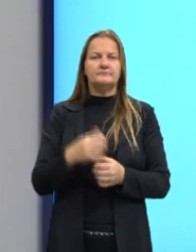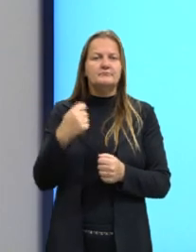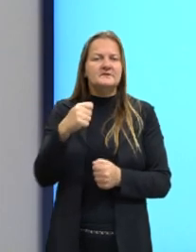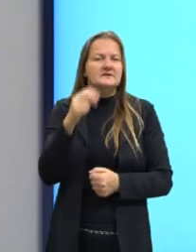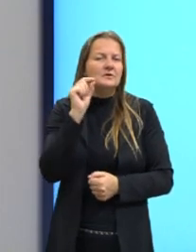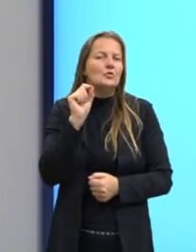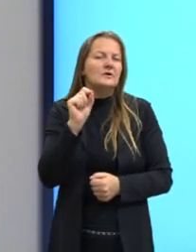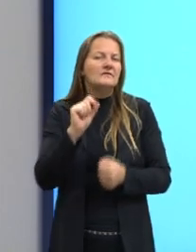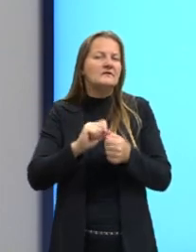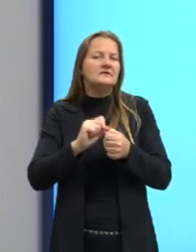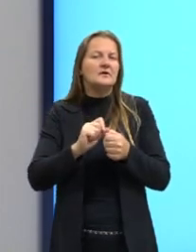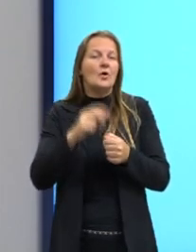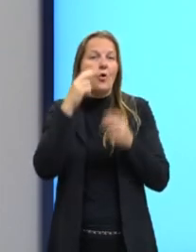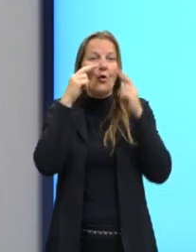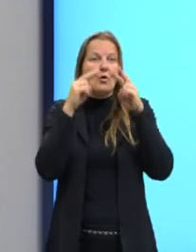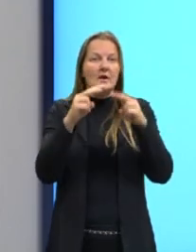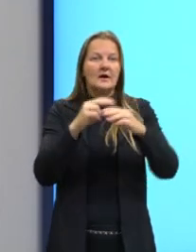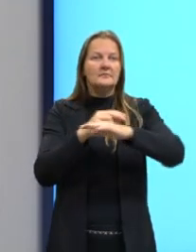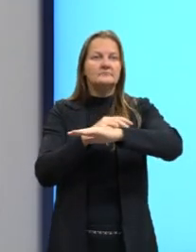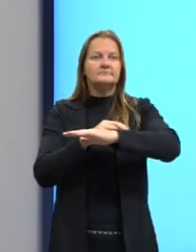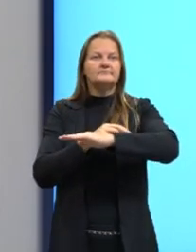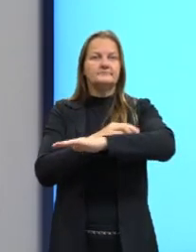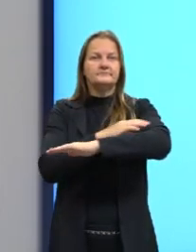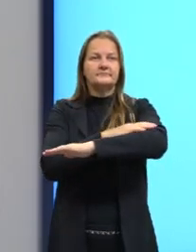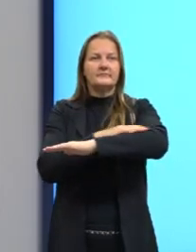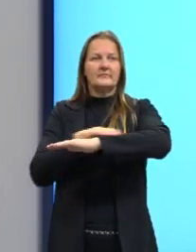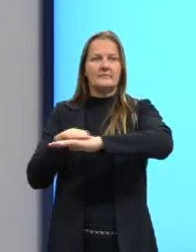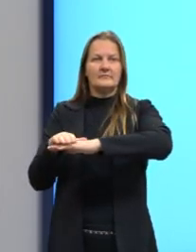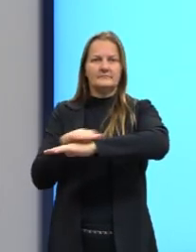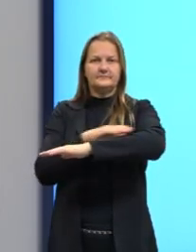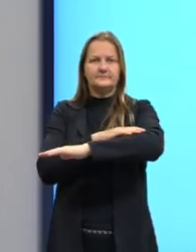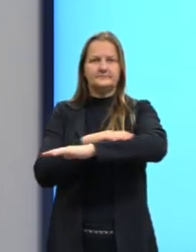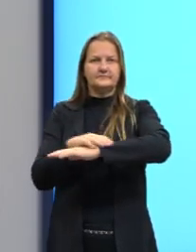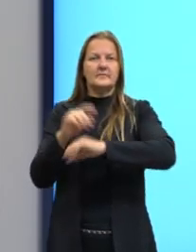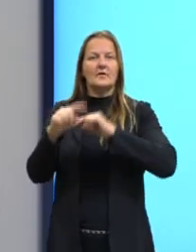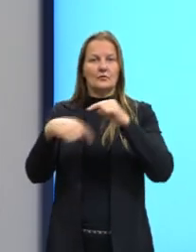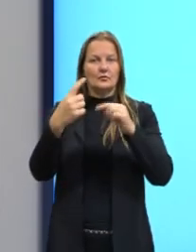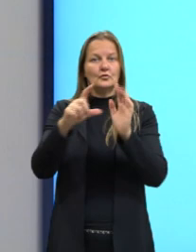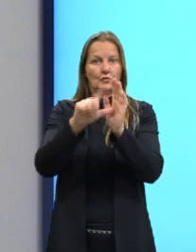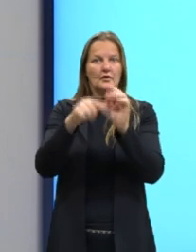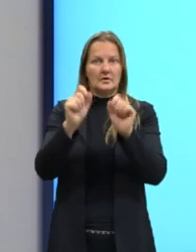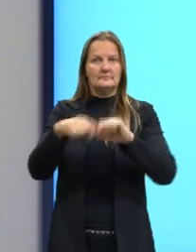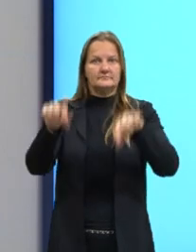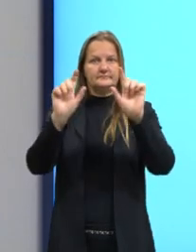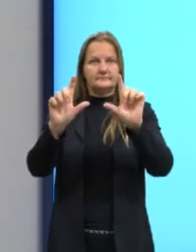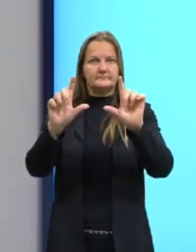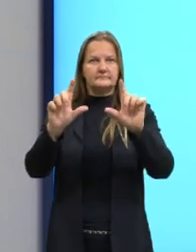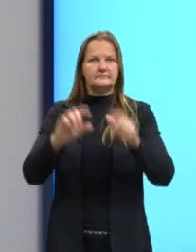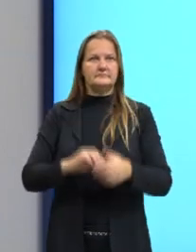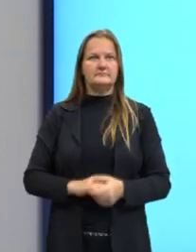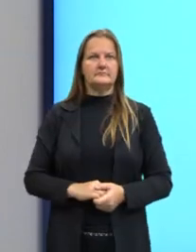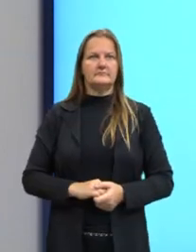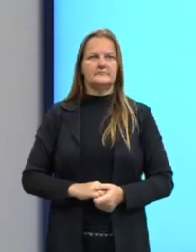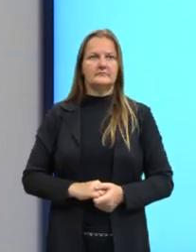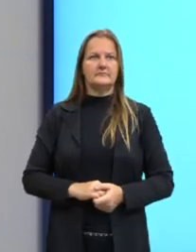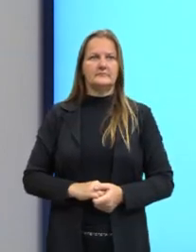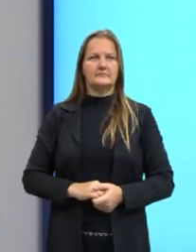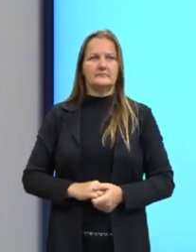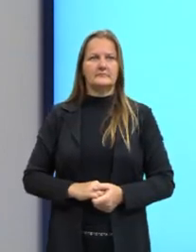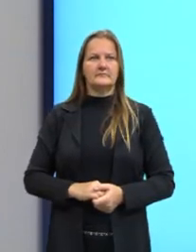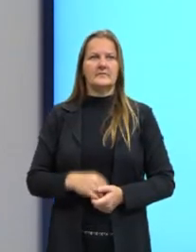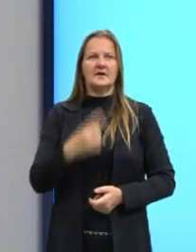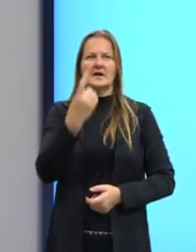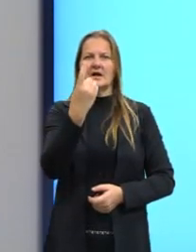que a gente vai fazer a gente vai olhar para 14 por cento e aqui eu vou passar o slide para que a gente possa ver então a linha do